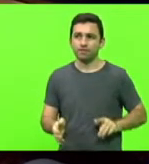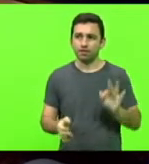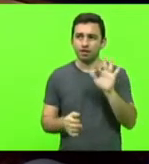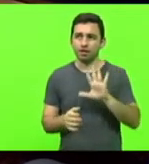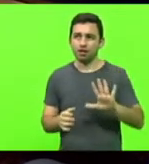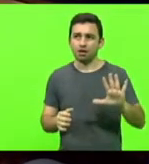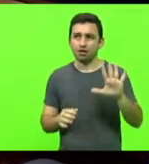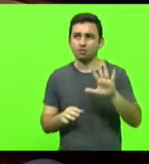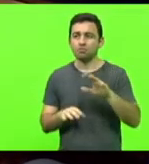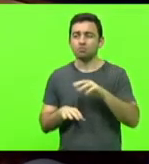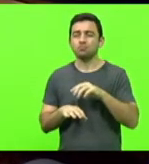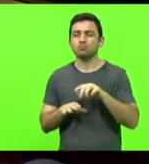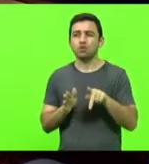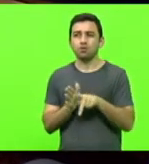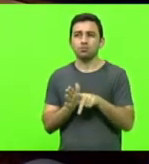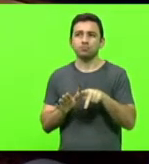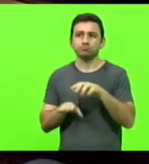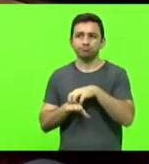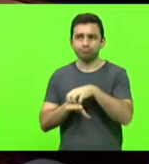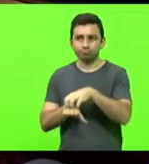legislação estadual,